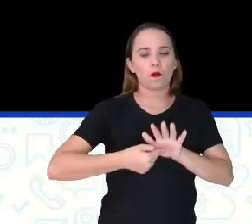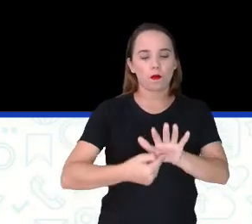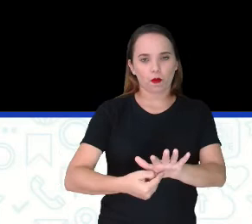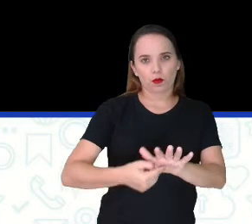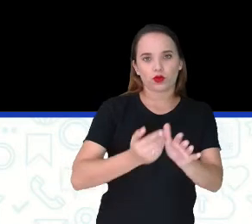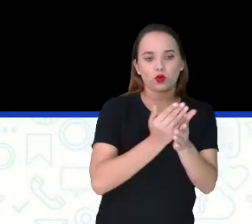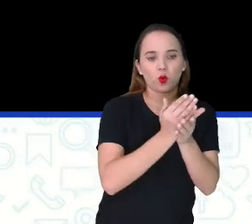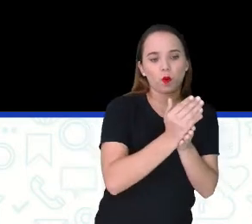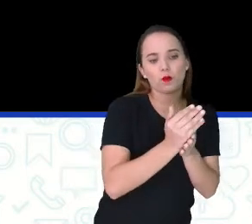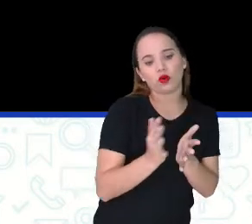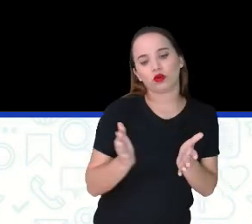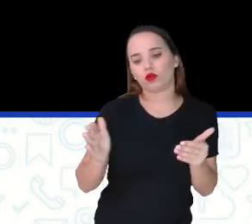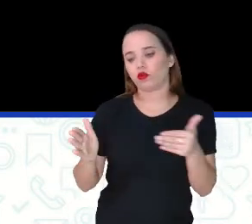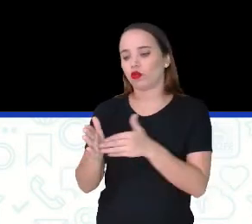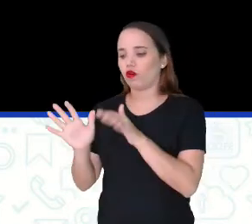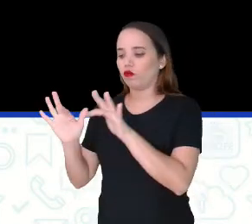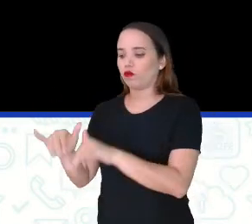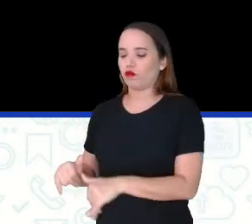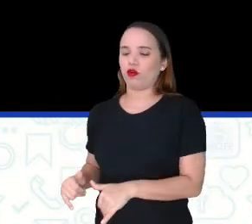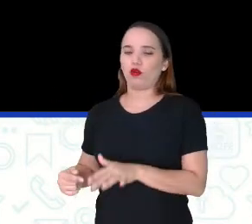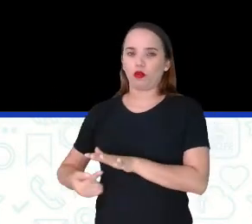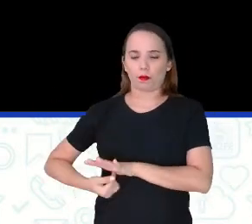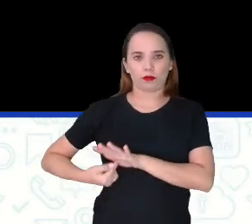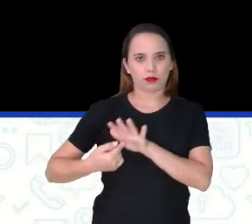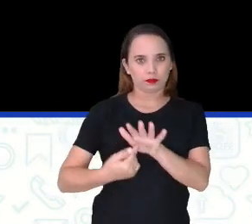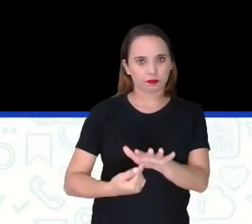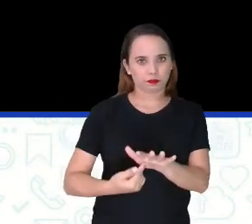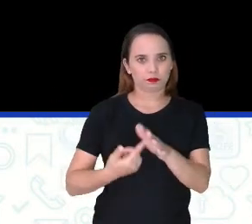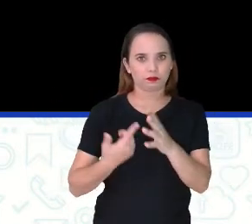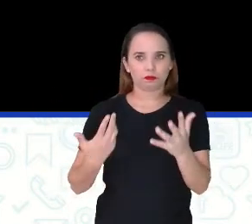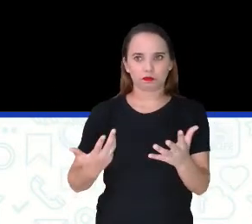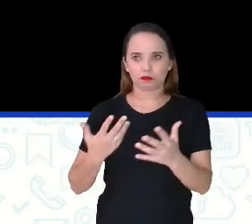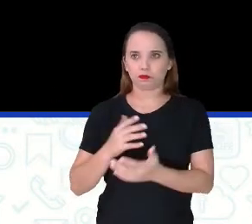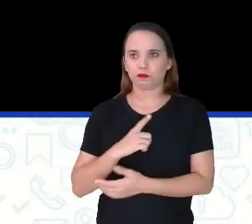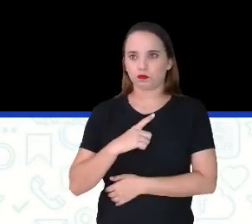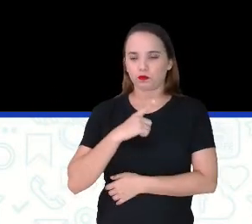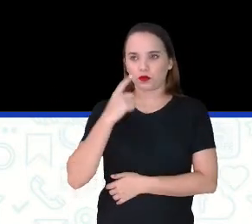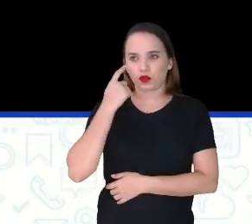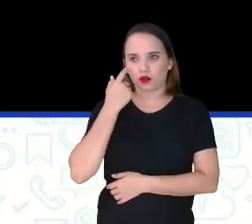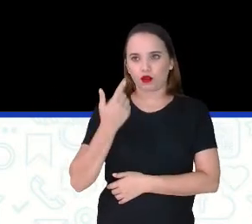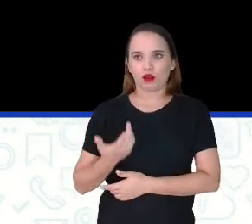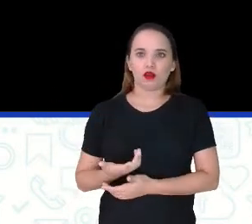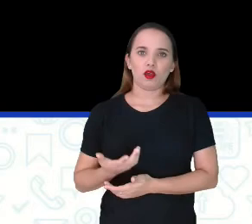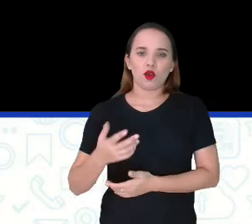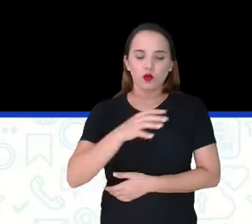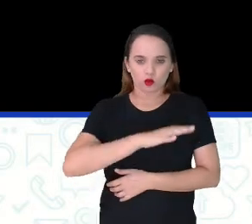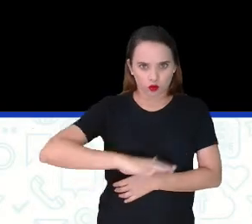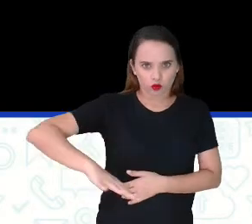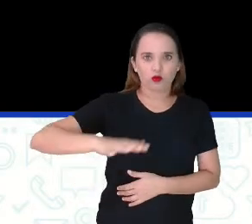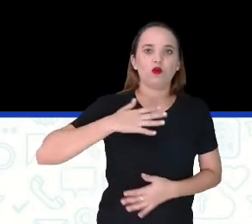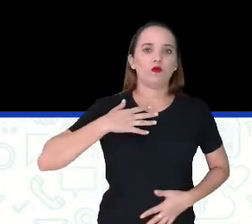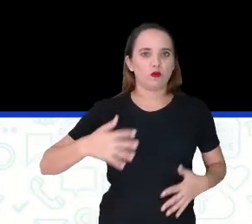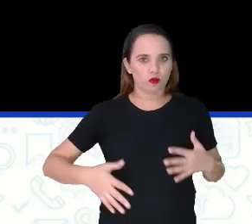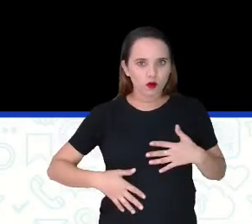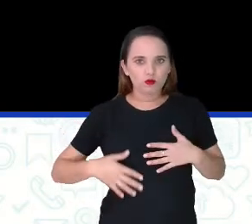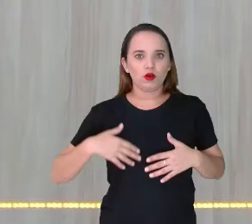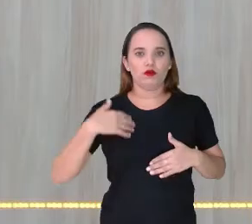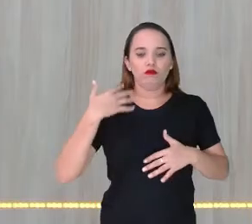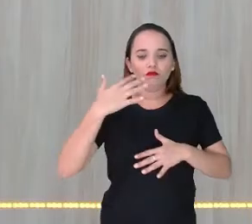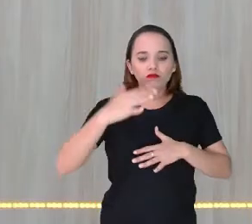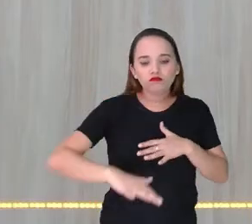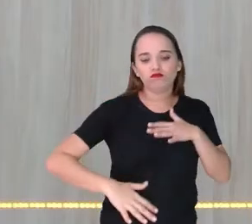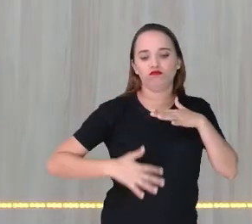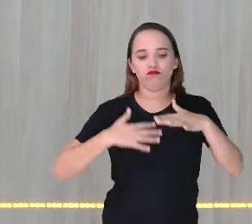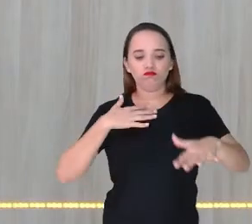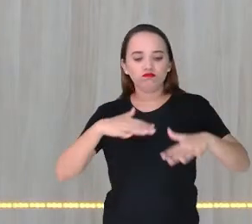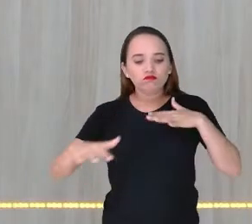ao fim. Então, a gente tem aí o corpo fazendo uma trajetória, né, se movimentando